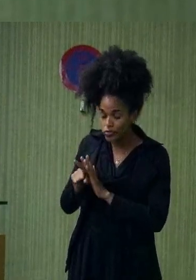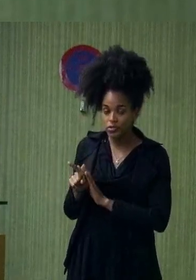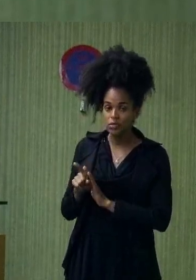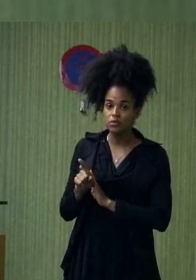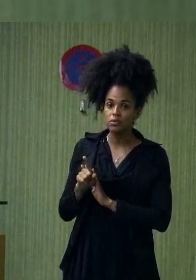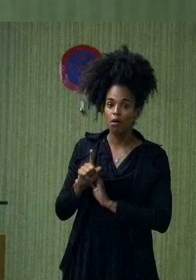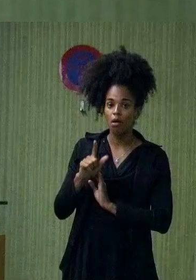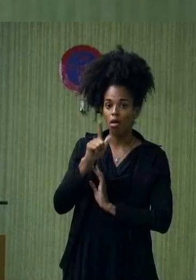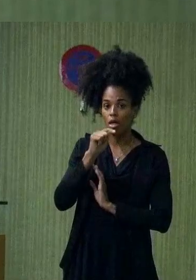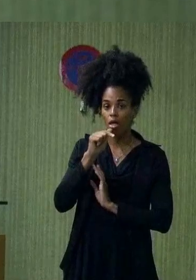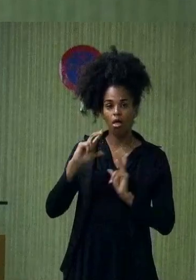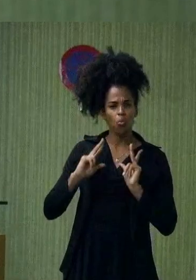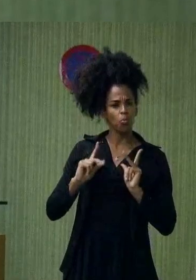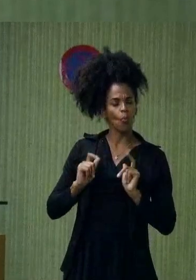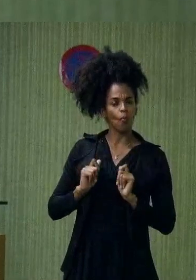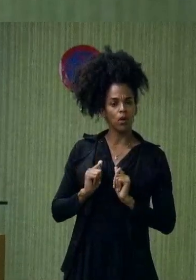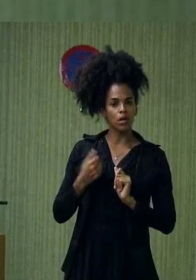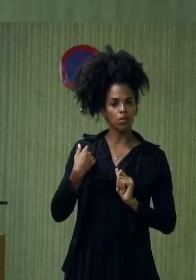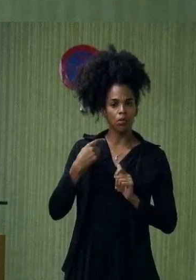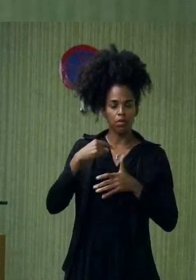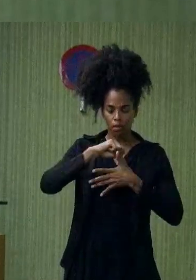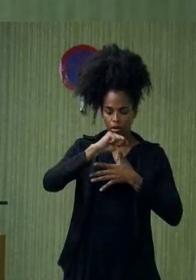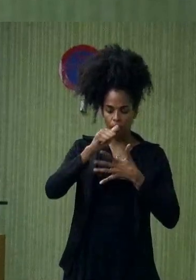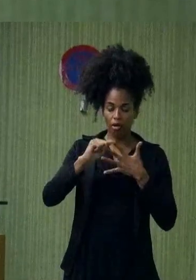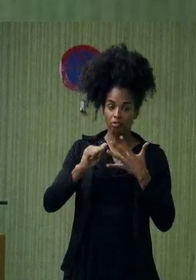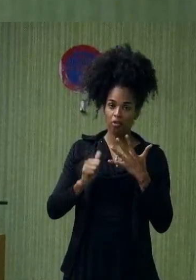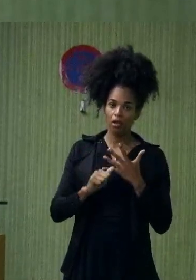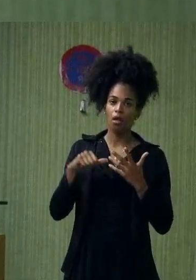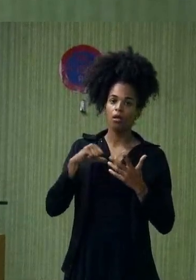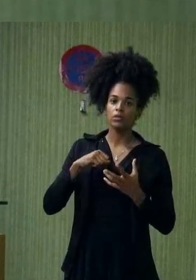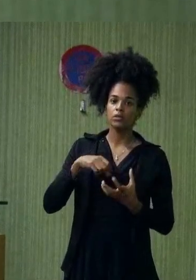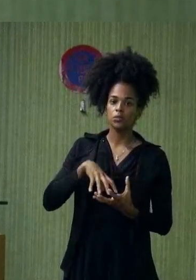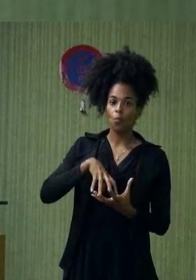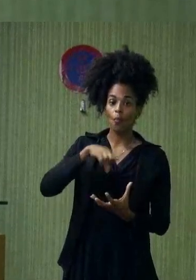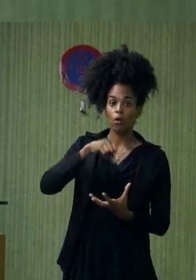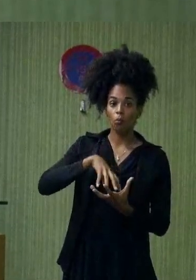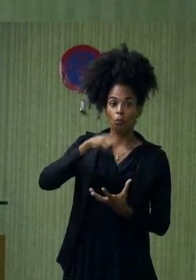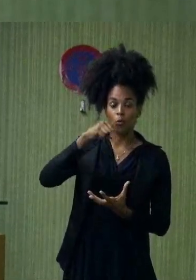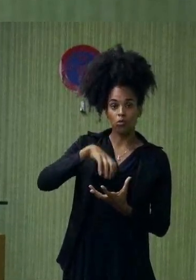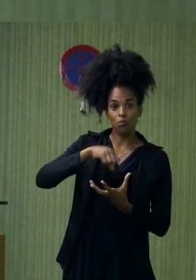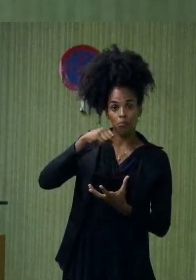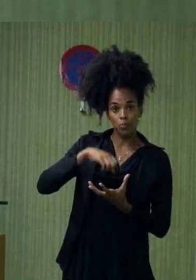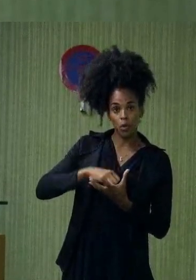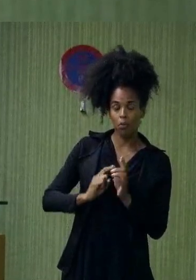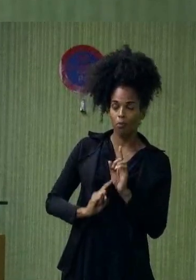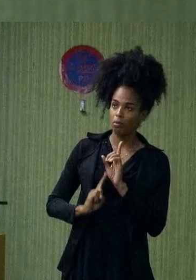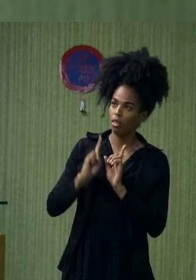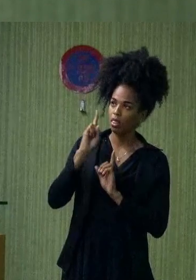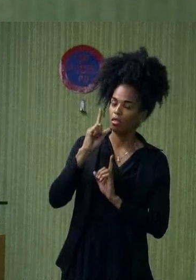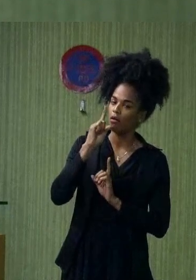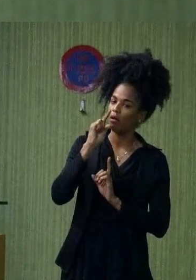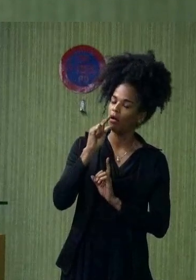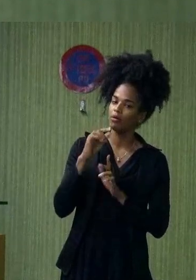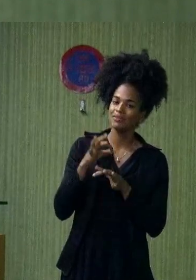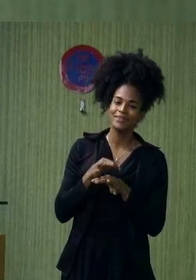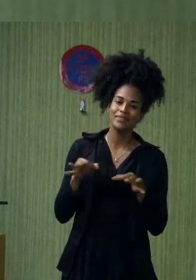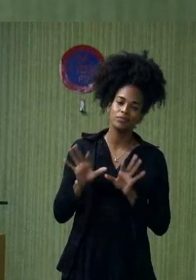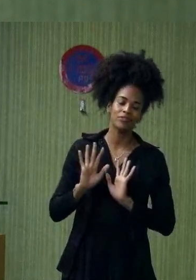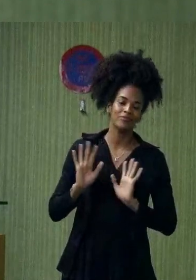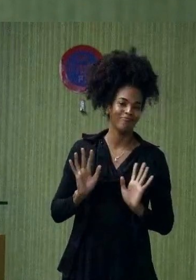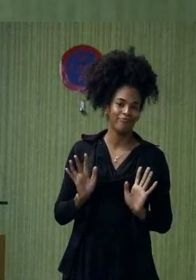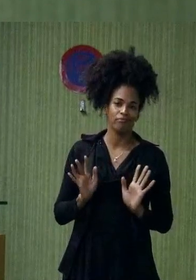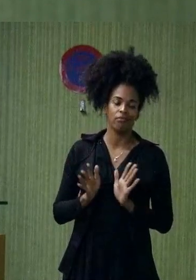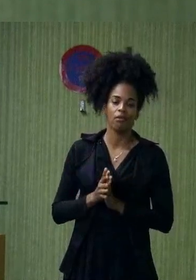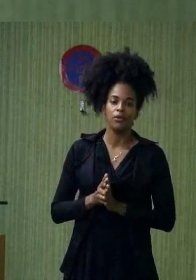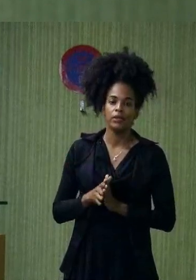assim e você tem que ter a bomba também né então não é tudo tão simples né todo aí às vezes eles